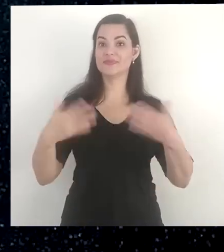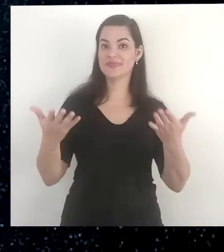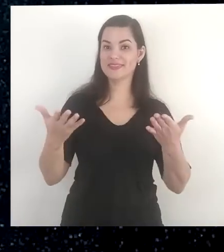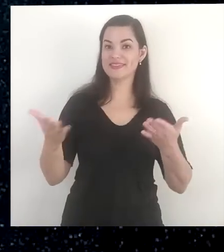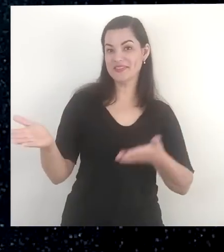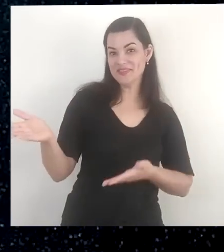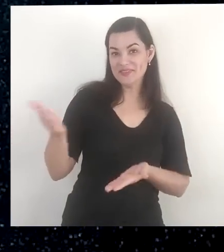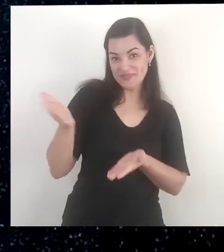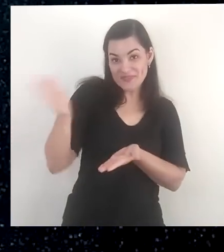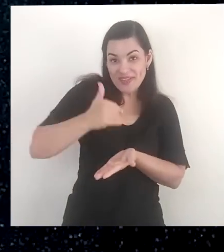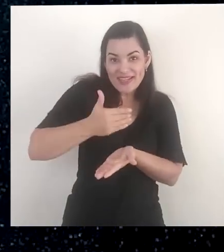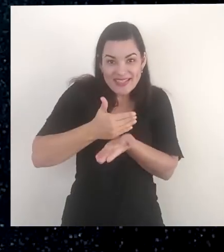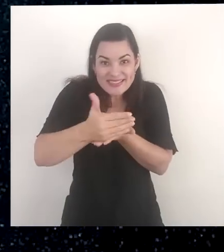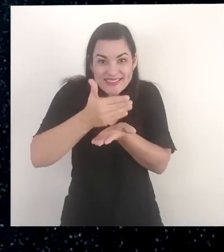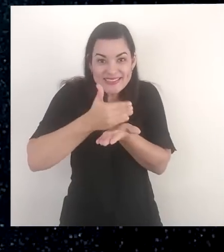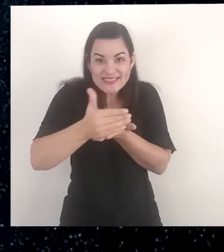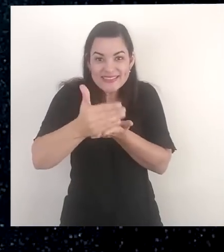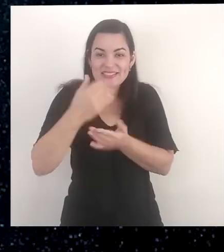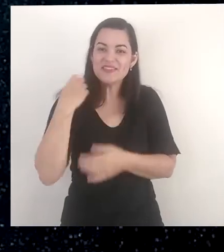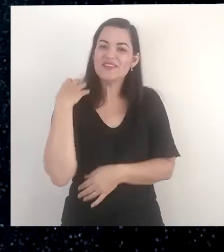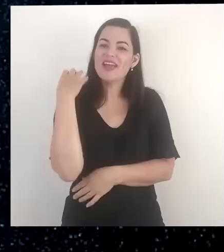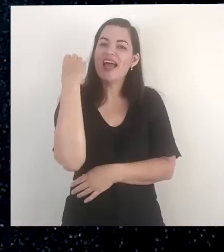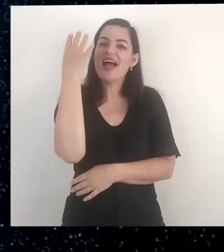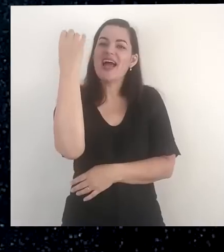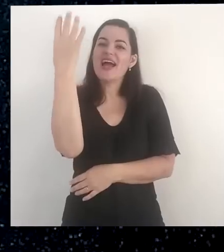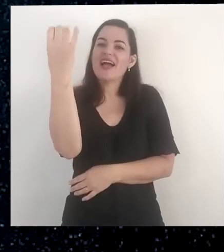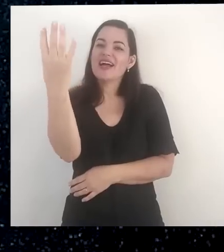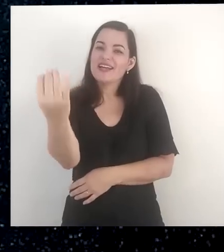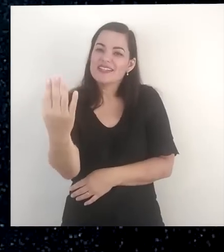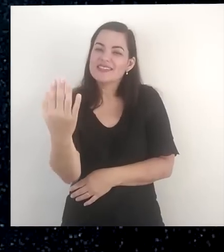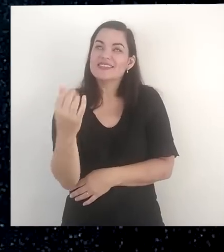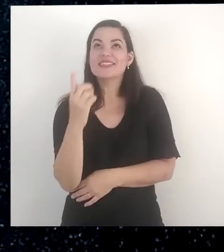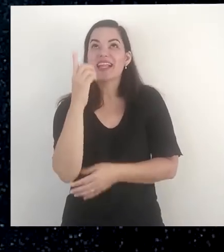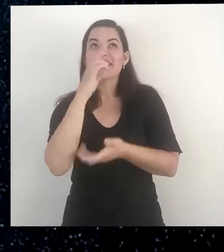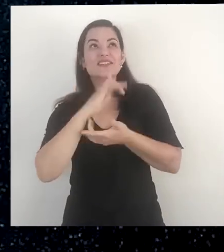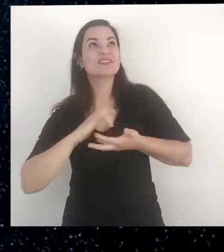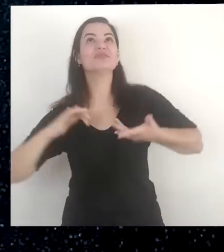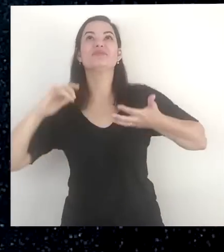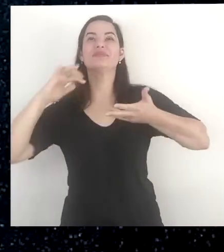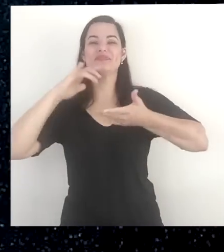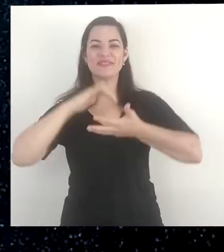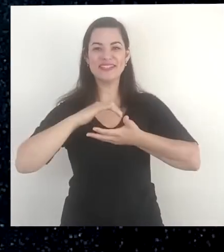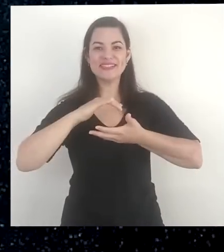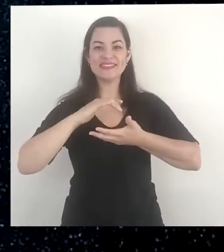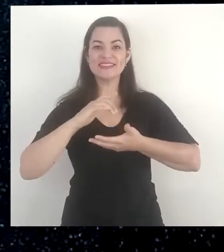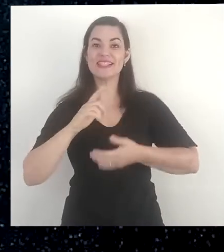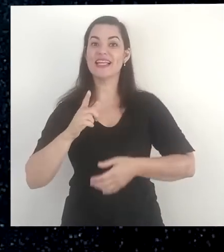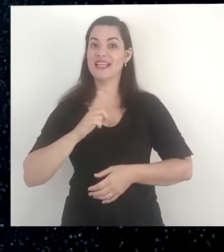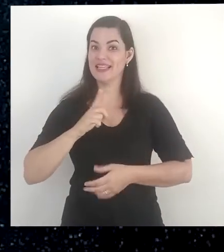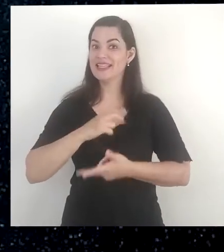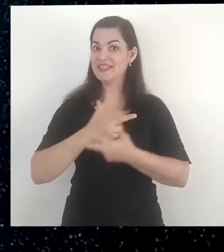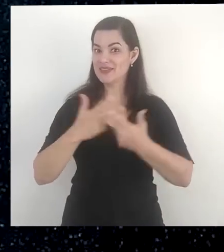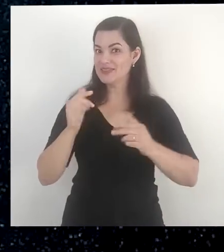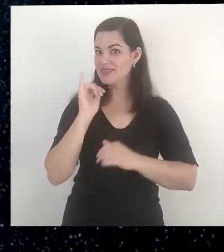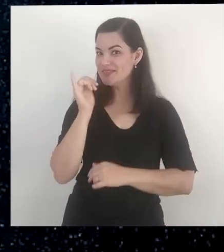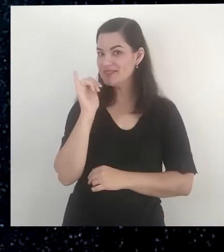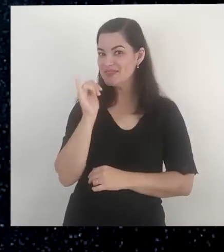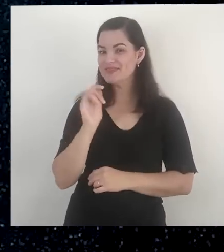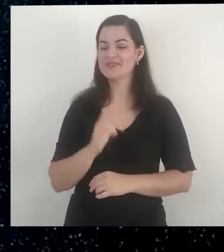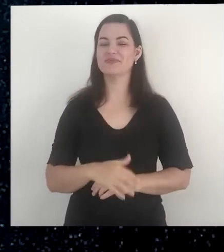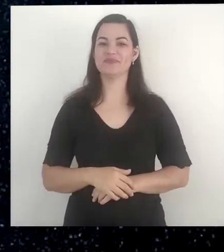Então vamos lá, turma, vamos começar a viajar um pouquinho aí pelo espaço. Eu tenho algumas coisas para te